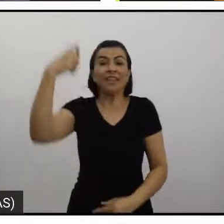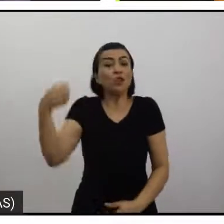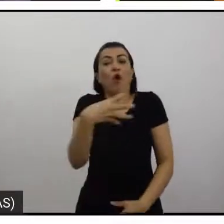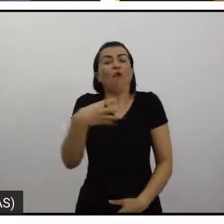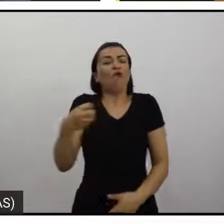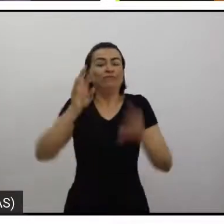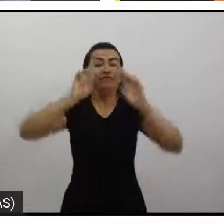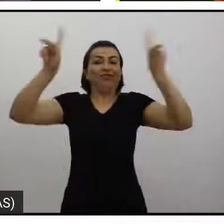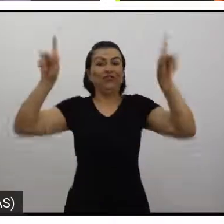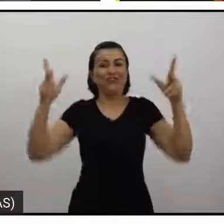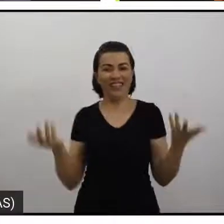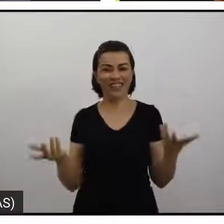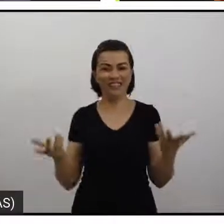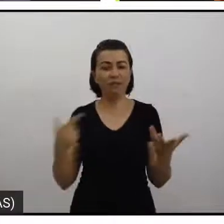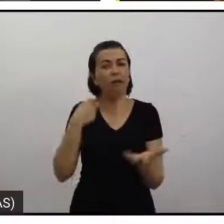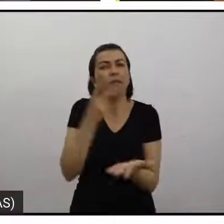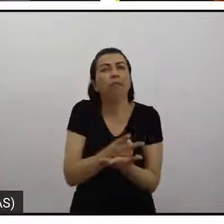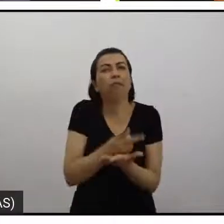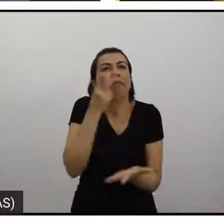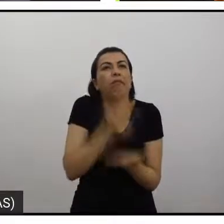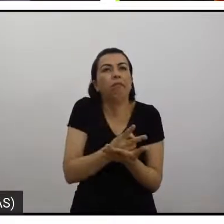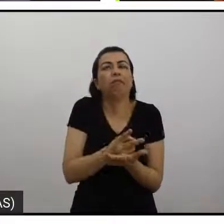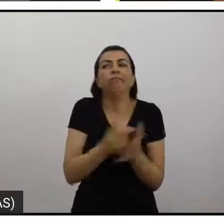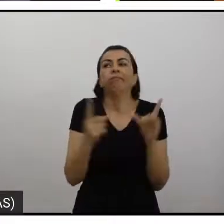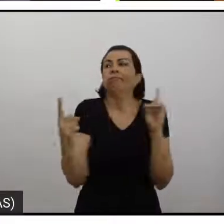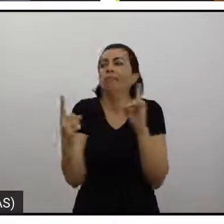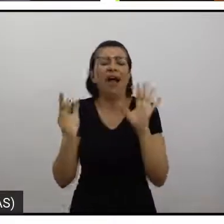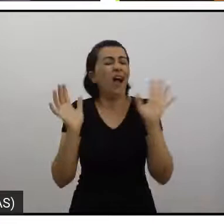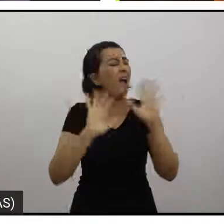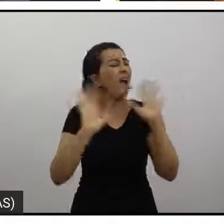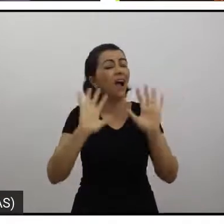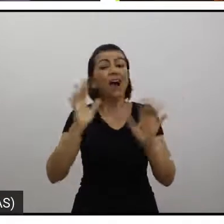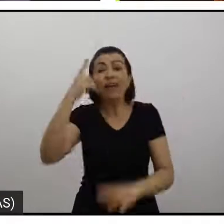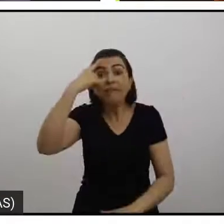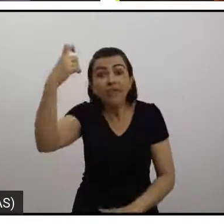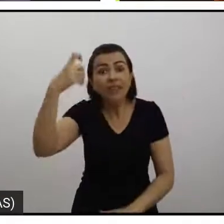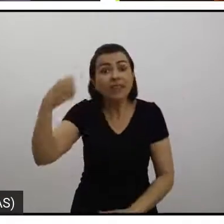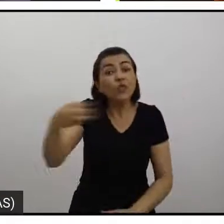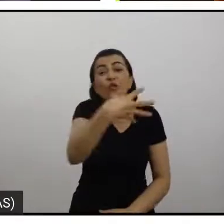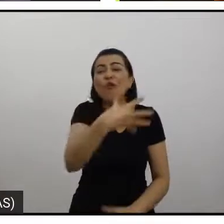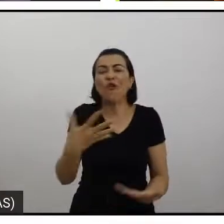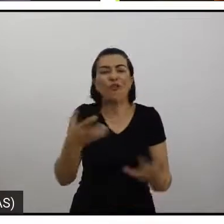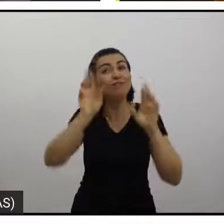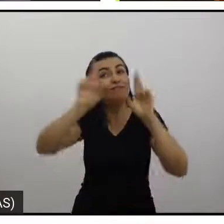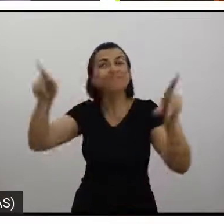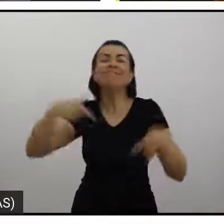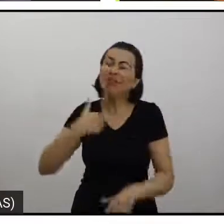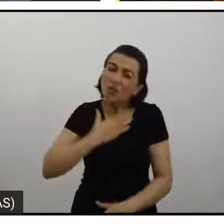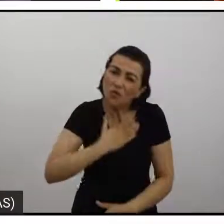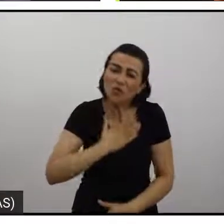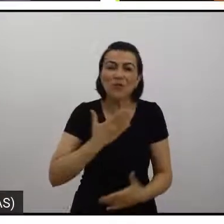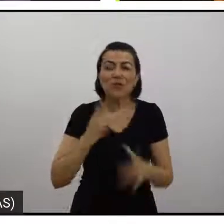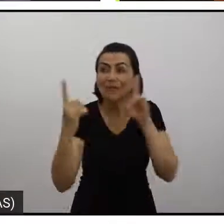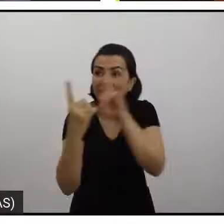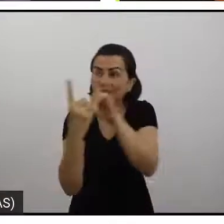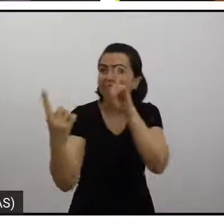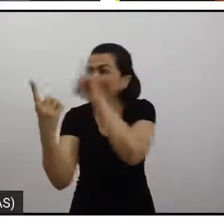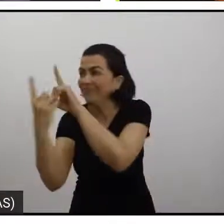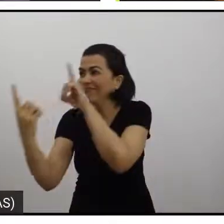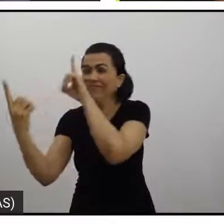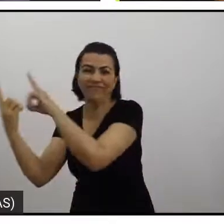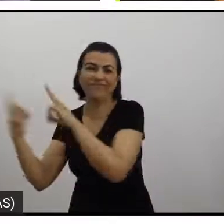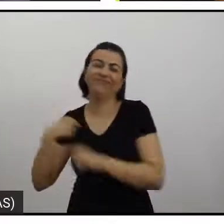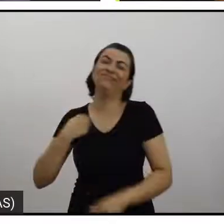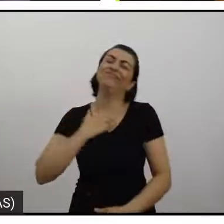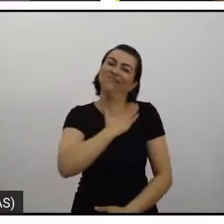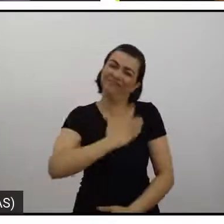oficial. Eu estou sempre... inventando um jeito que eu acho que é o jeito dizer aquilo, e não é o jeito como se